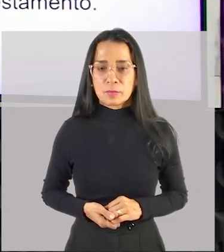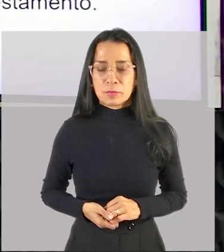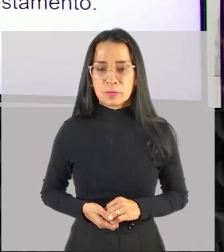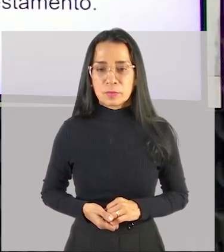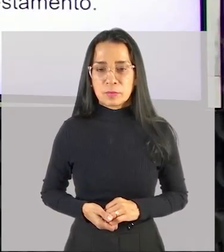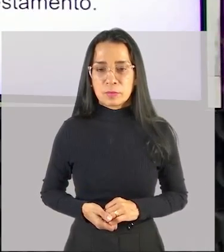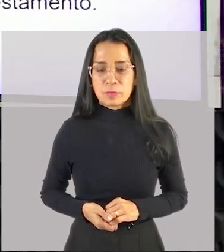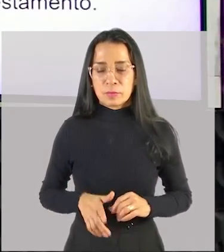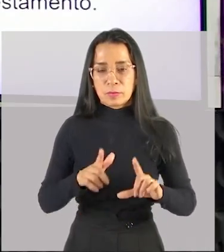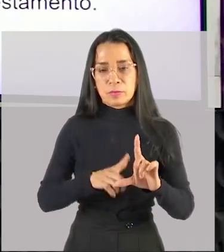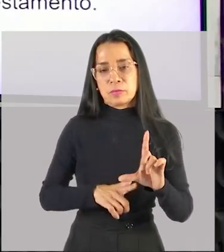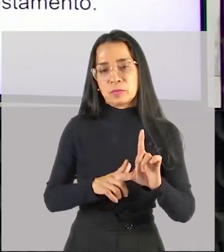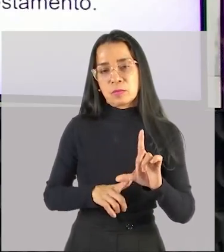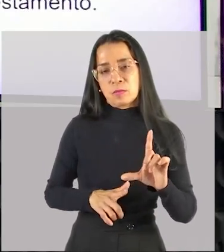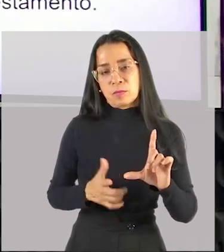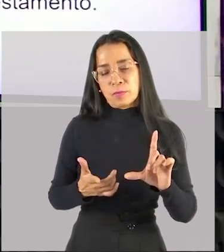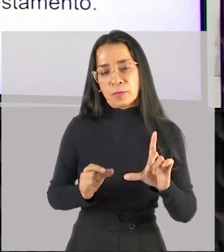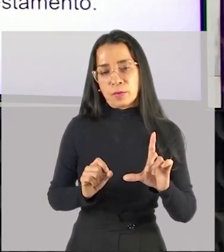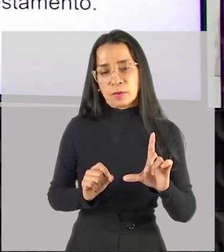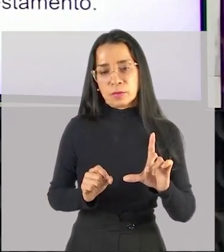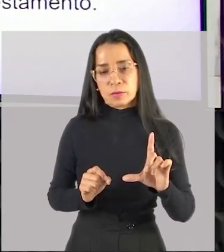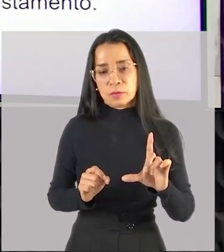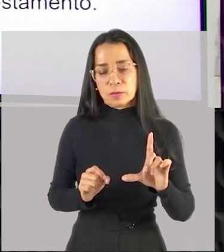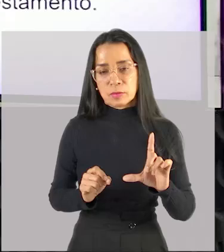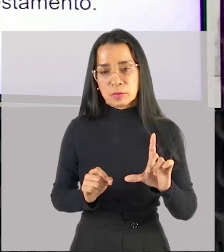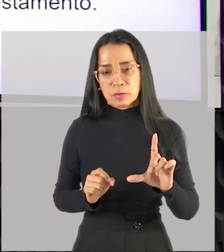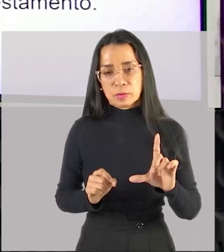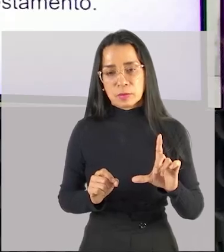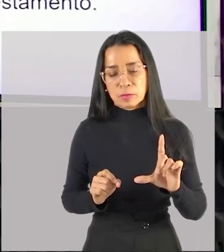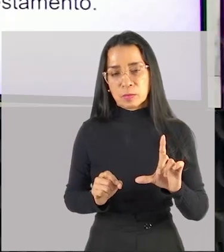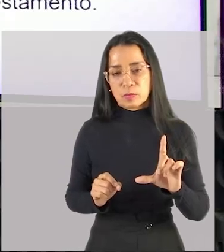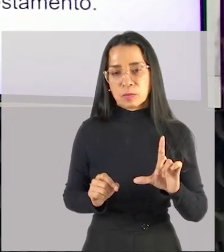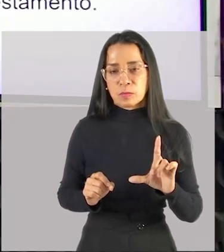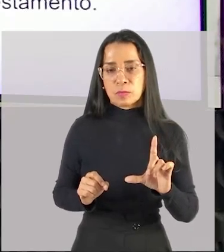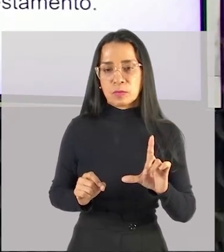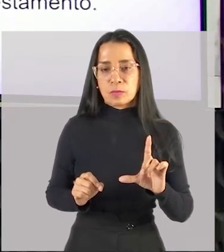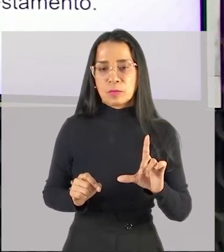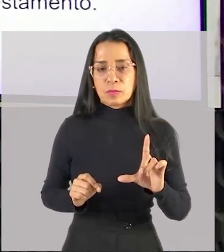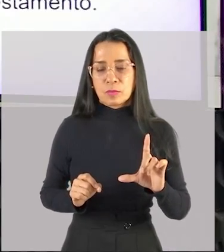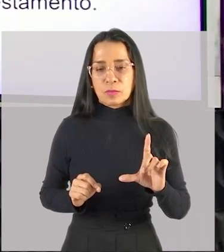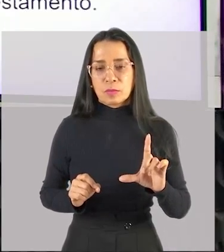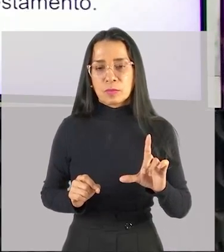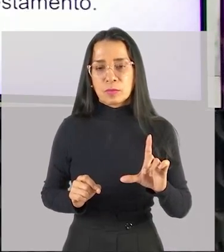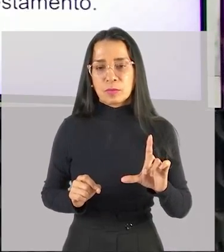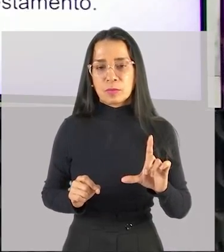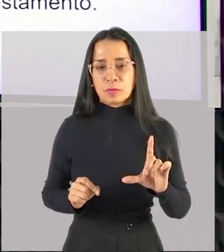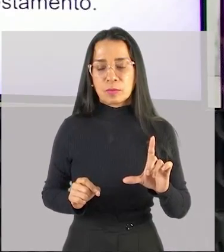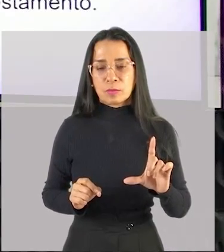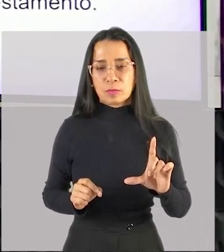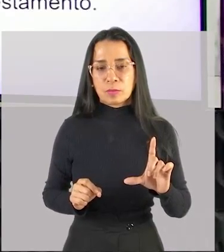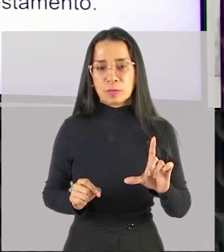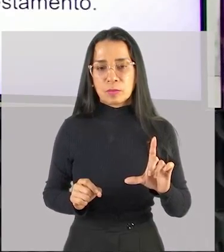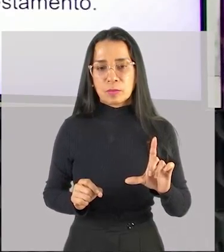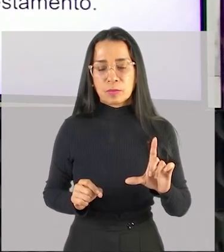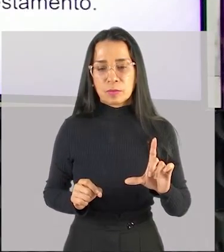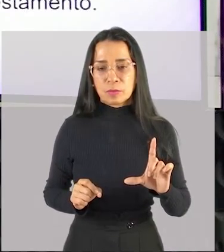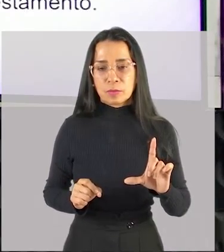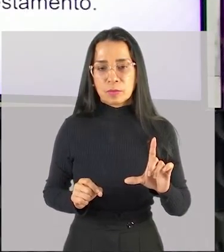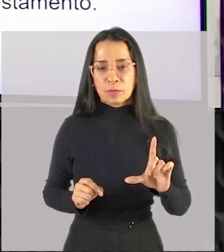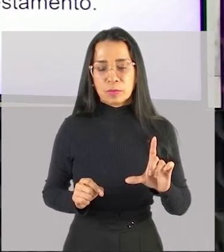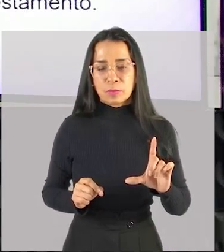dessa materialidade, né? Para se aproximar da alma, né? Do divino. Então, a gente descarta